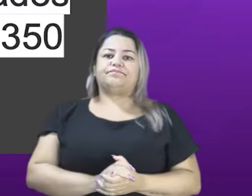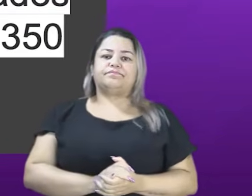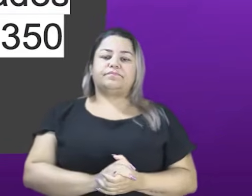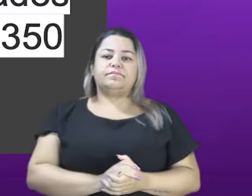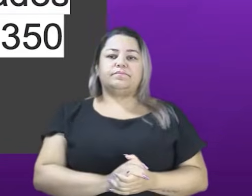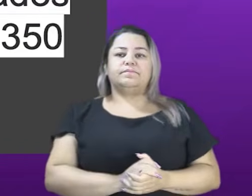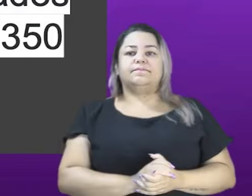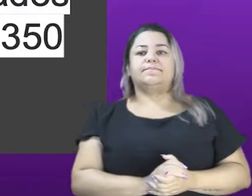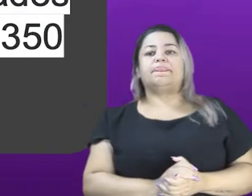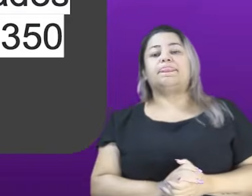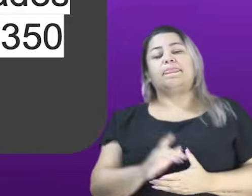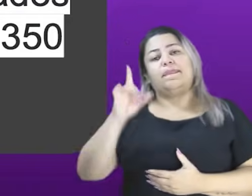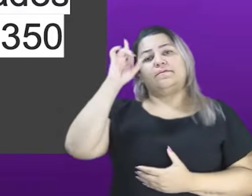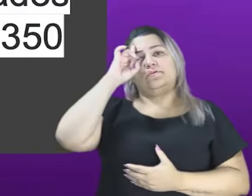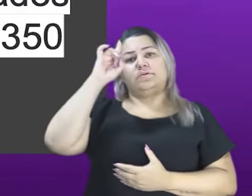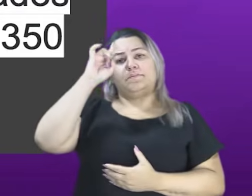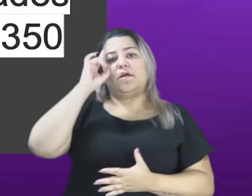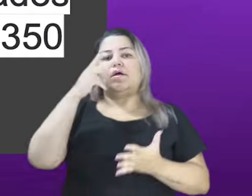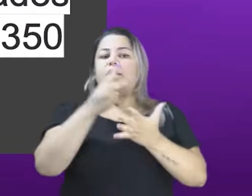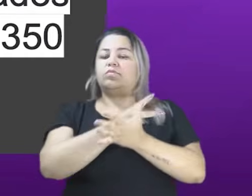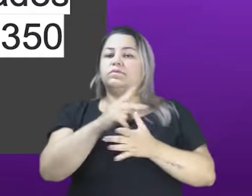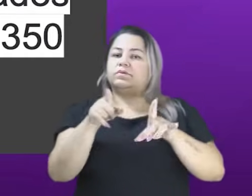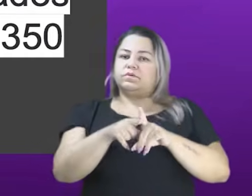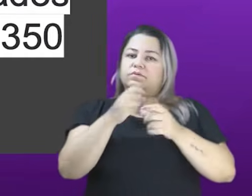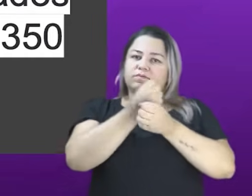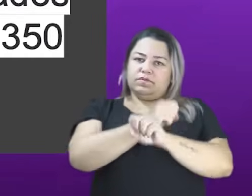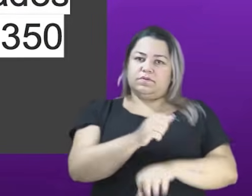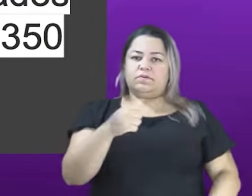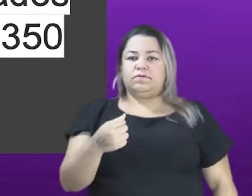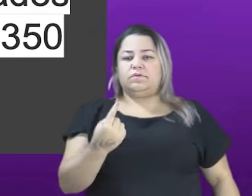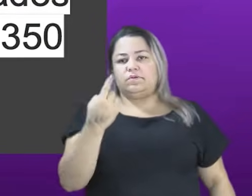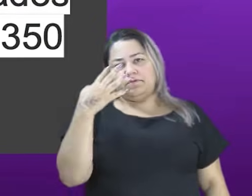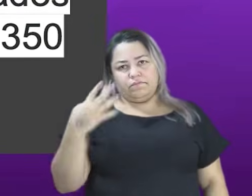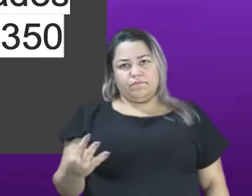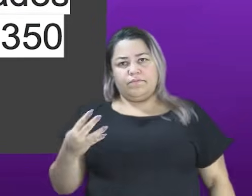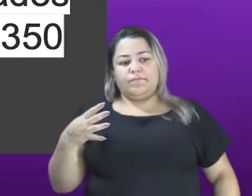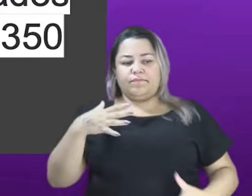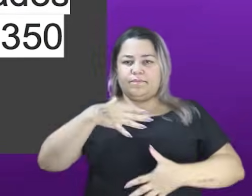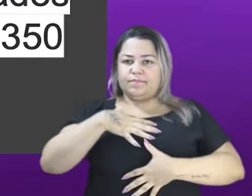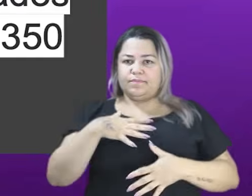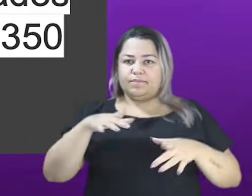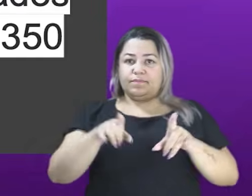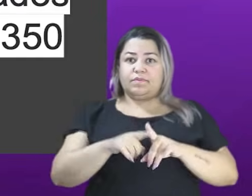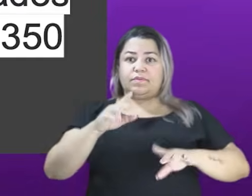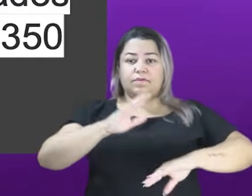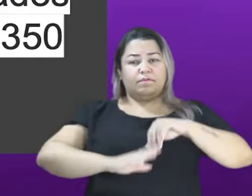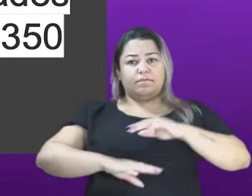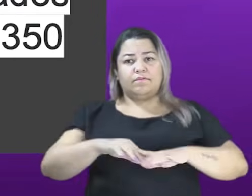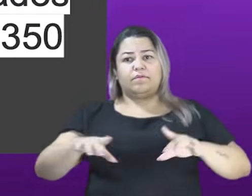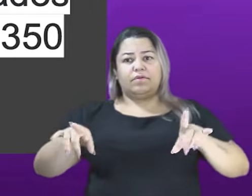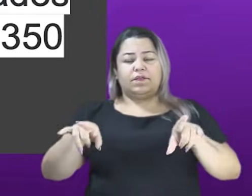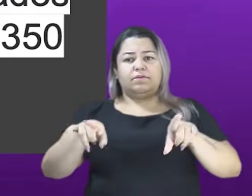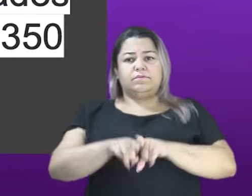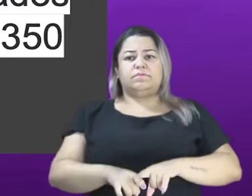eram de dias, né, que ocorreram a escravidão, 14 corpos foram descartados, né, isso alterando completamente